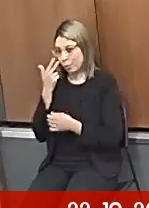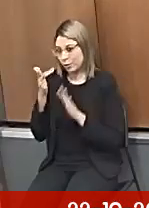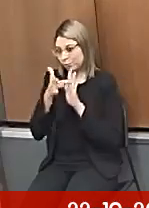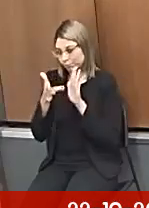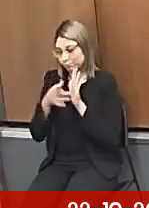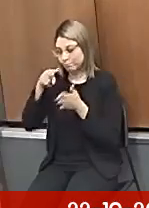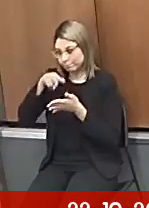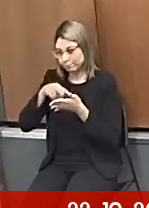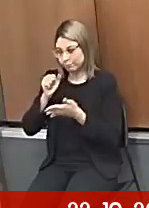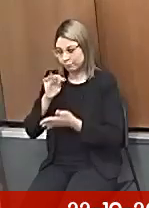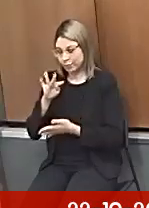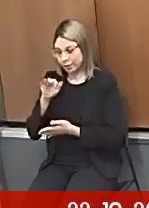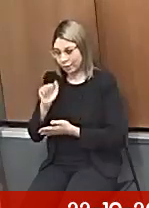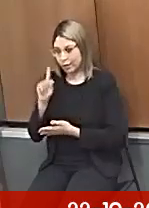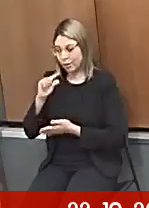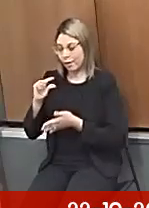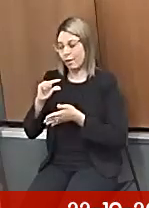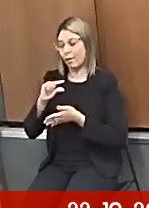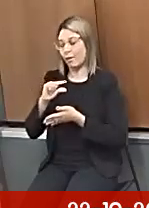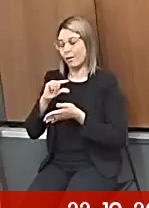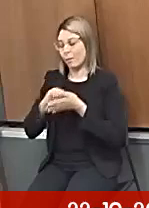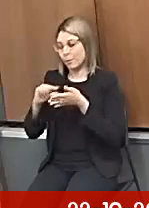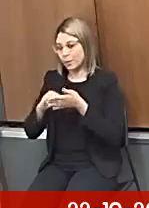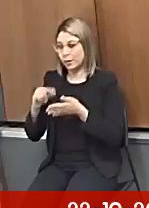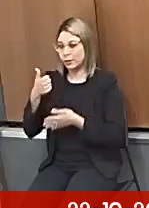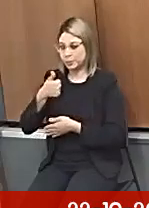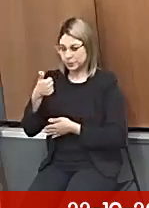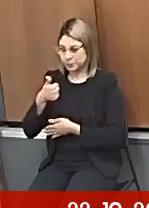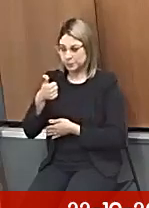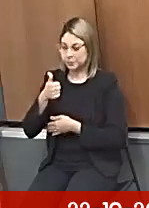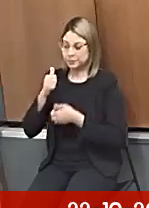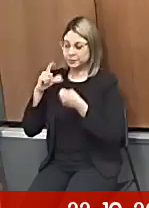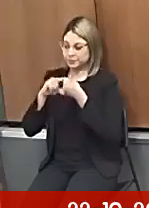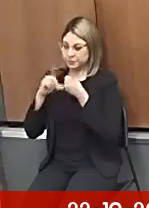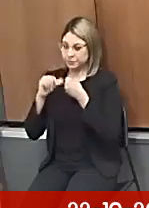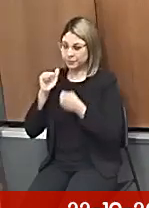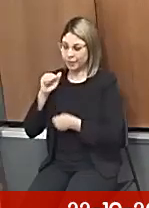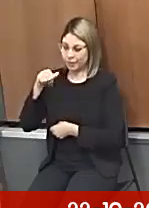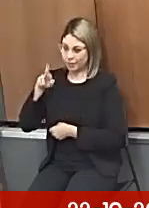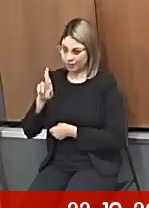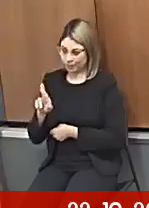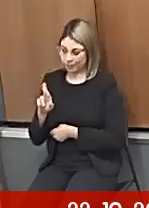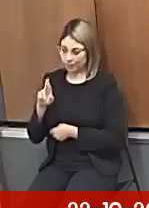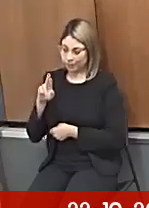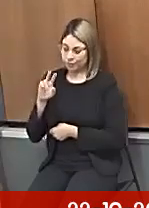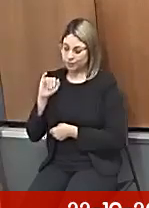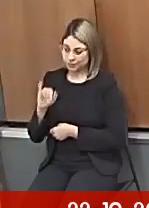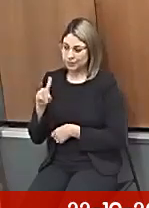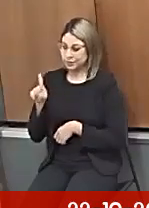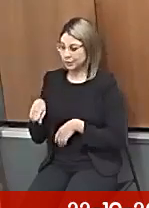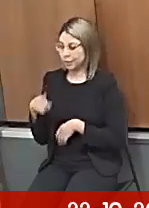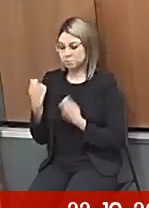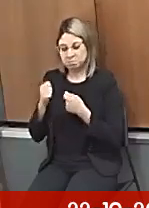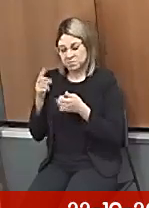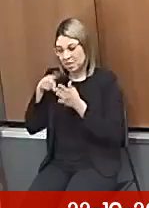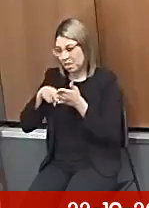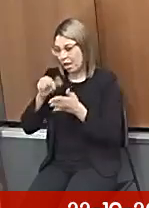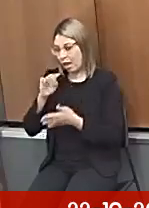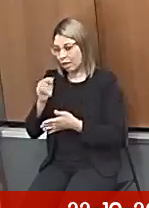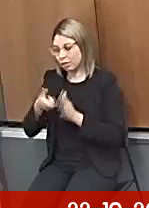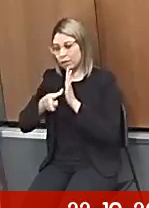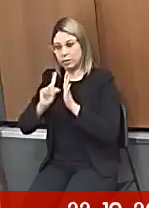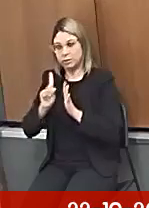Leitura da ata, nos termos do parágrafo 1º do artigo 132 do RI, dispenso a leitura da ata da reunião anterior. Considero aprovada